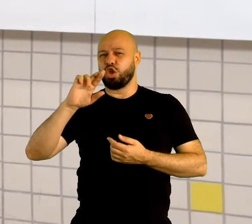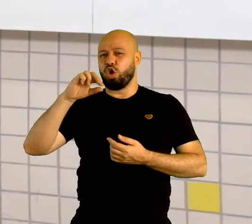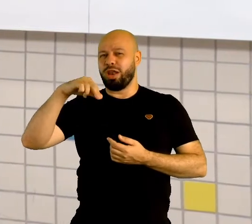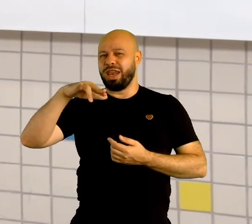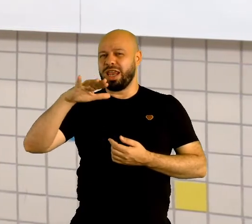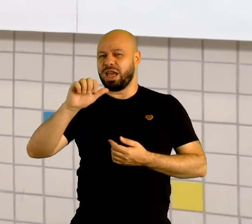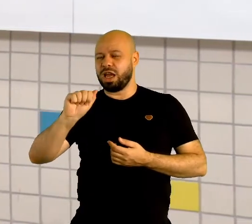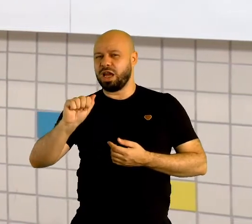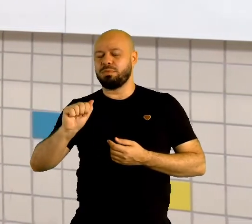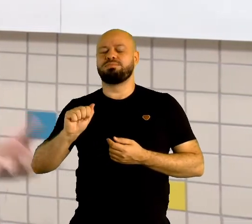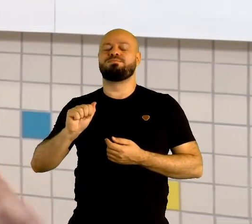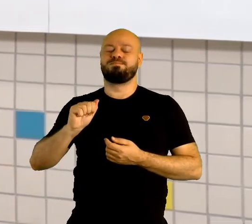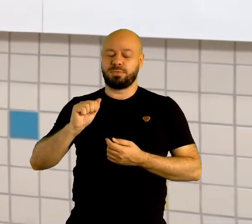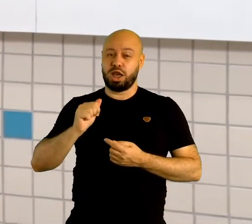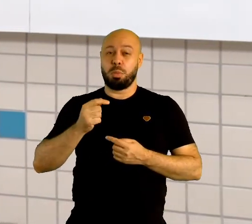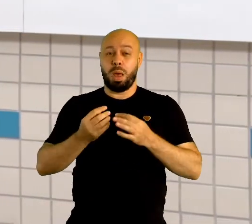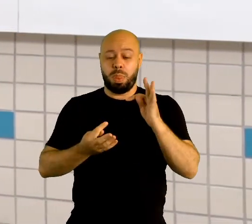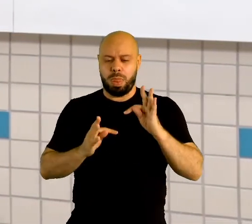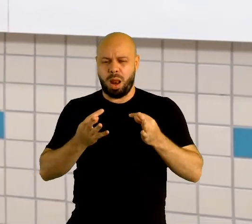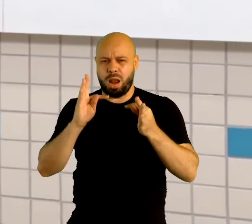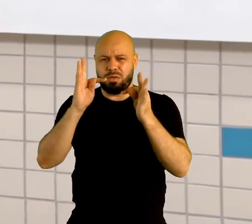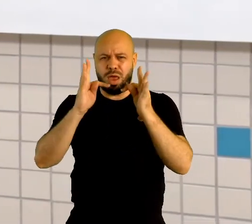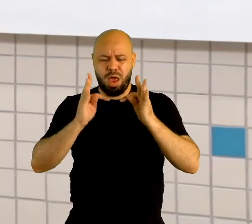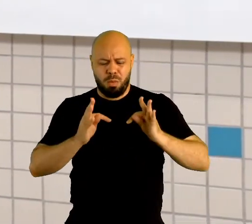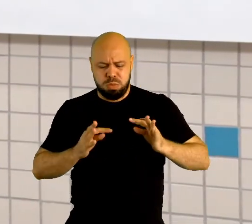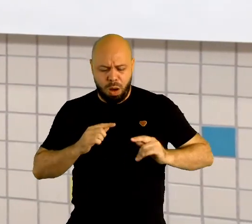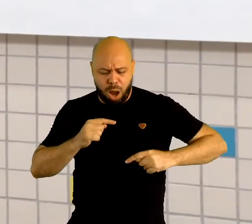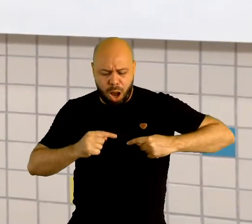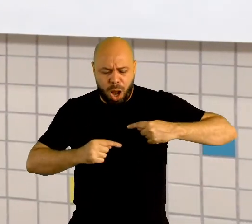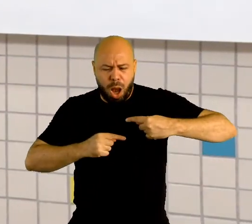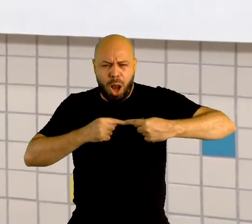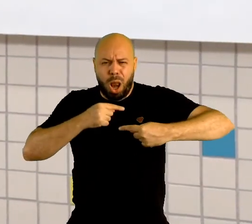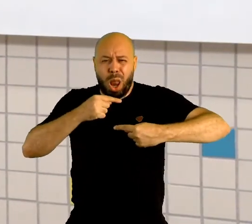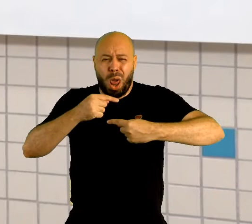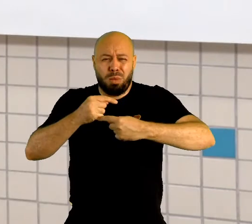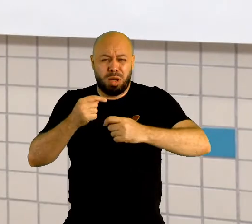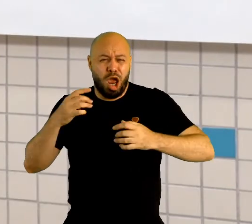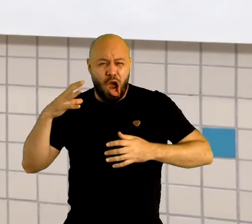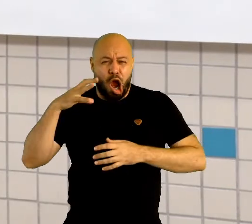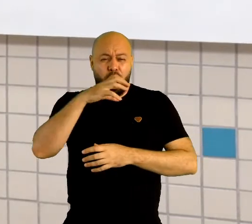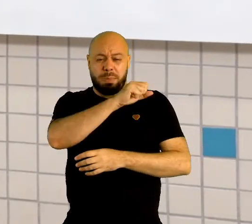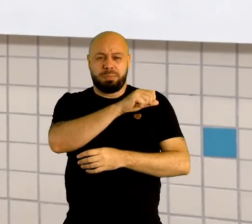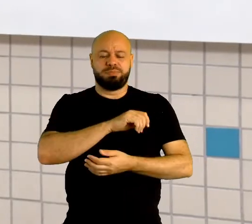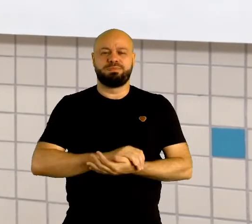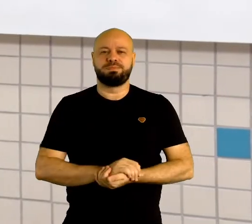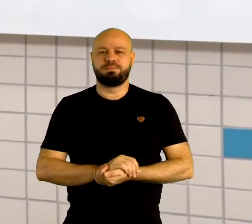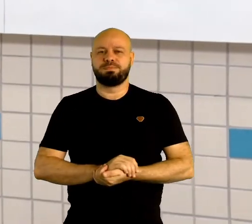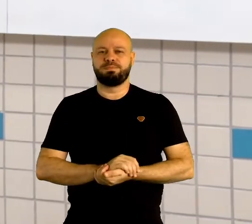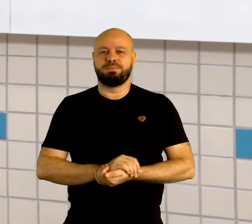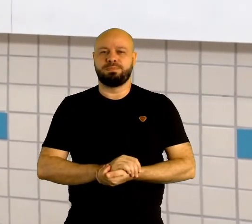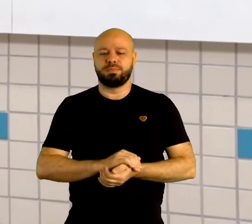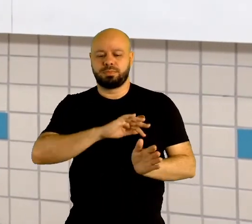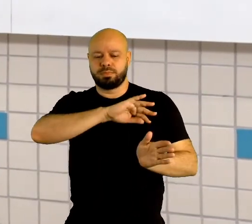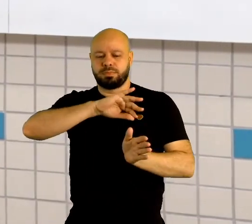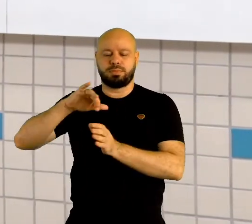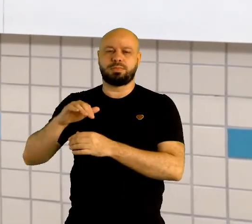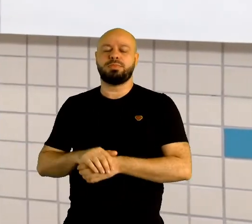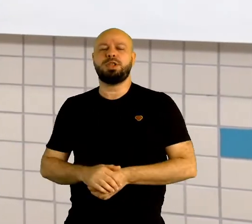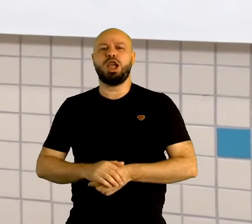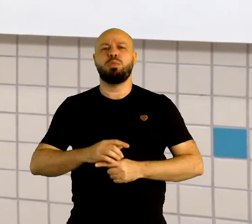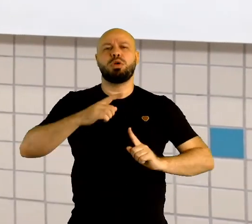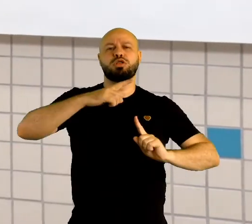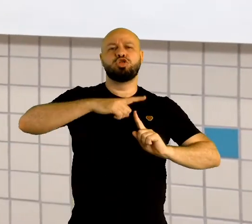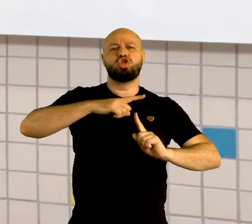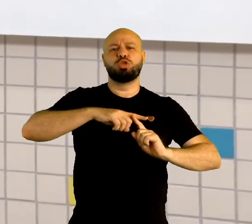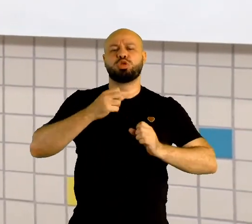avanço tecnológico não para, é constante. Nós vamos falar agora sobre tipos de indústria, tá